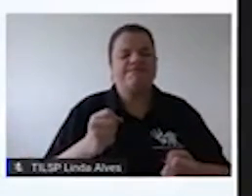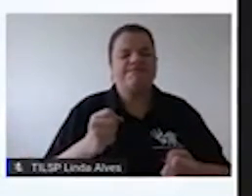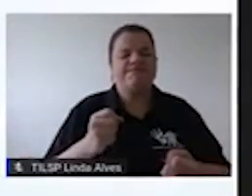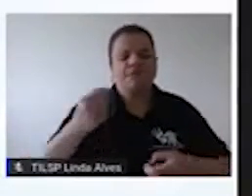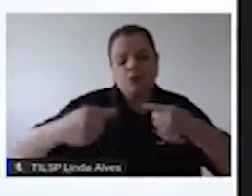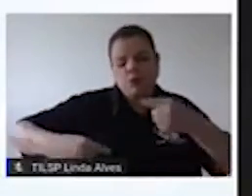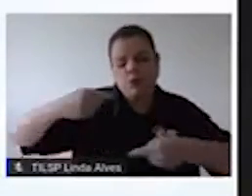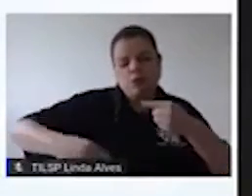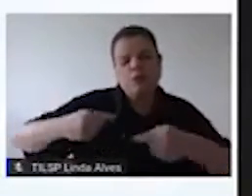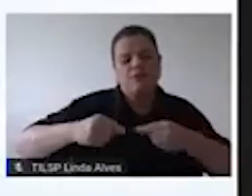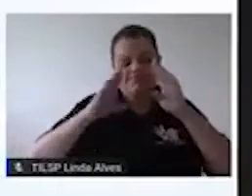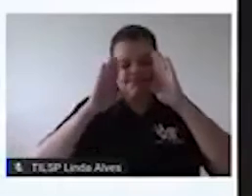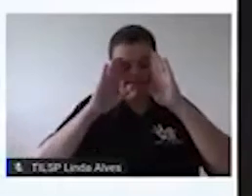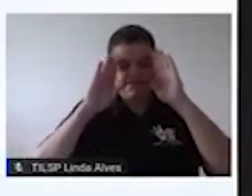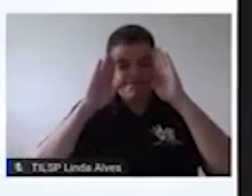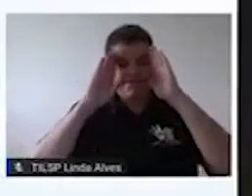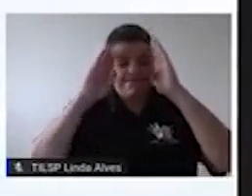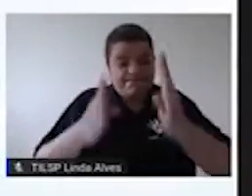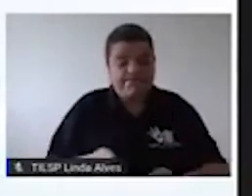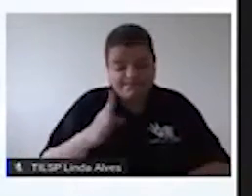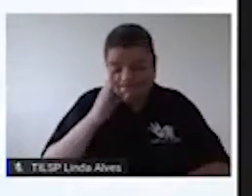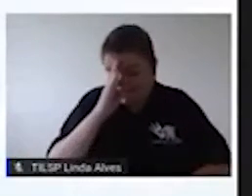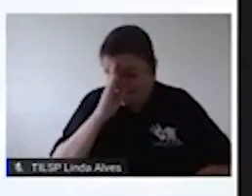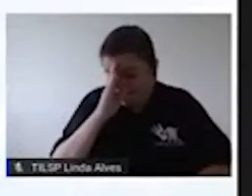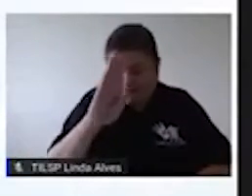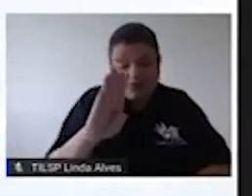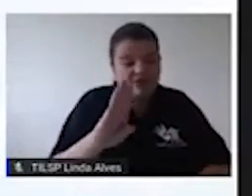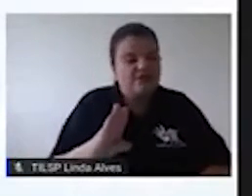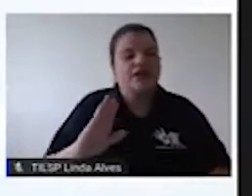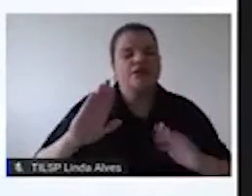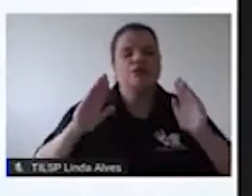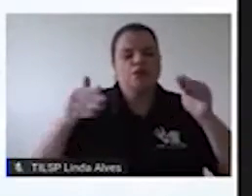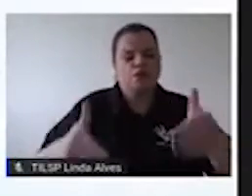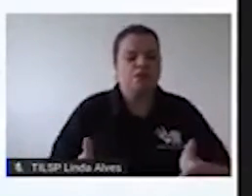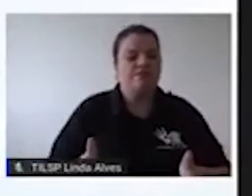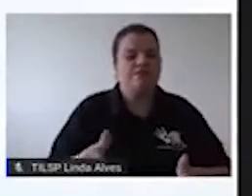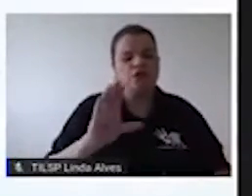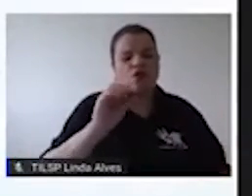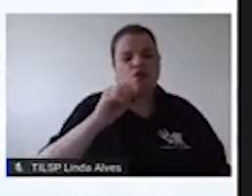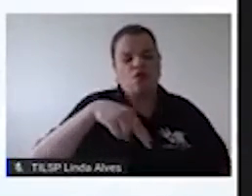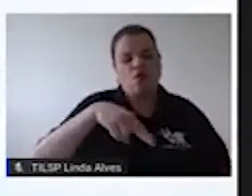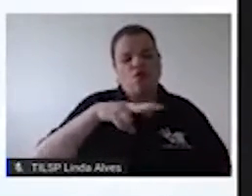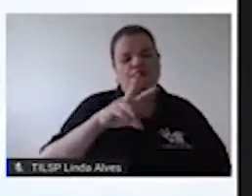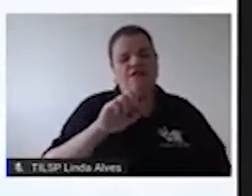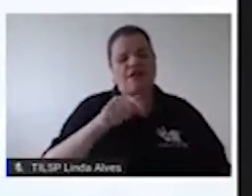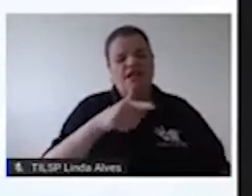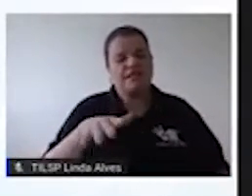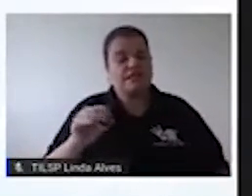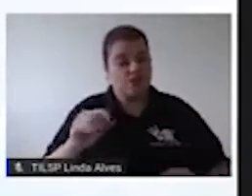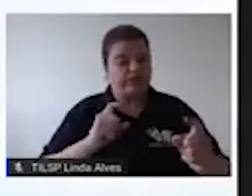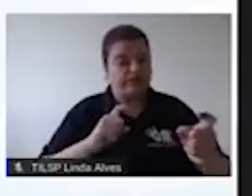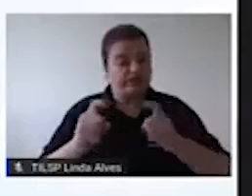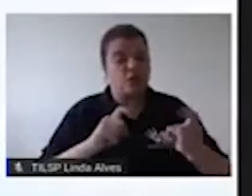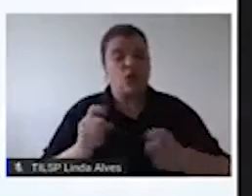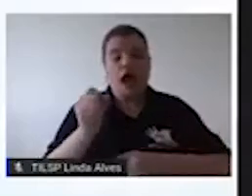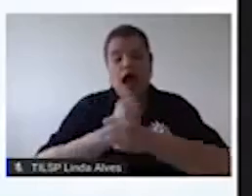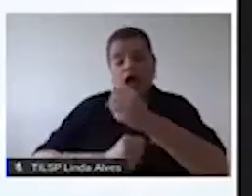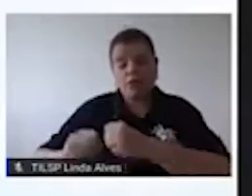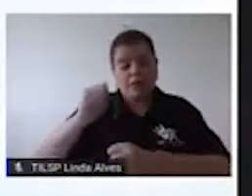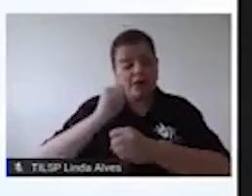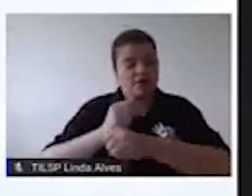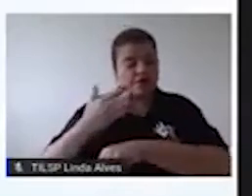como pauta prioritária. Sim. Essa convenção ela foi aprovada o ano passado,